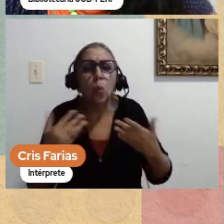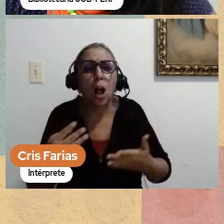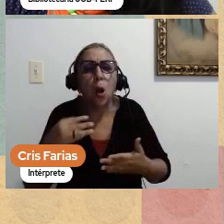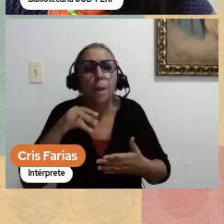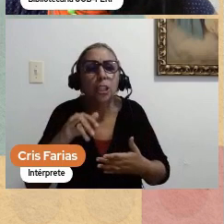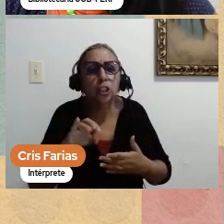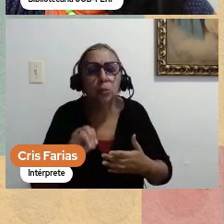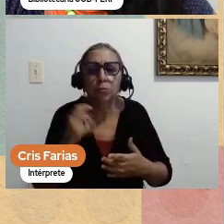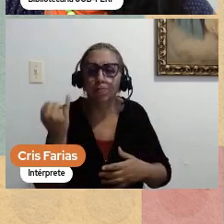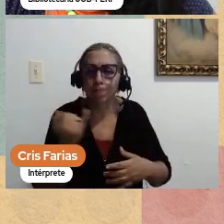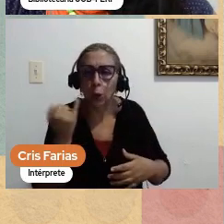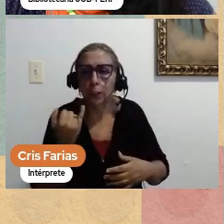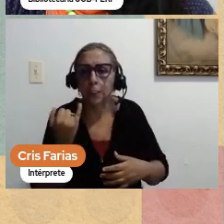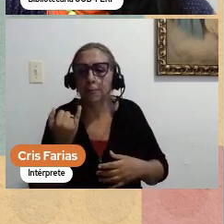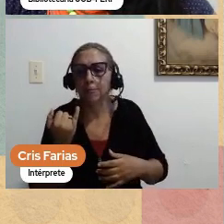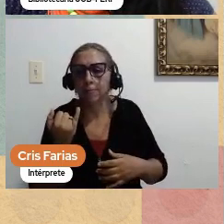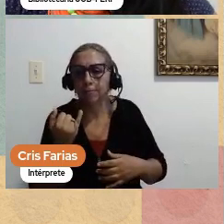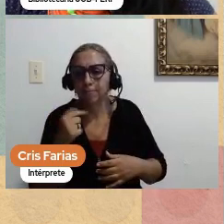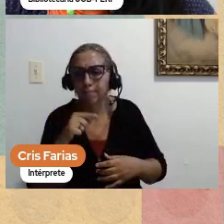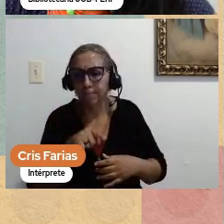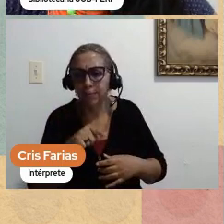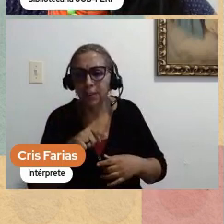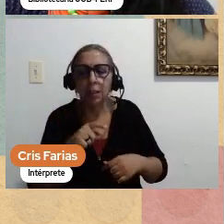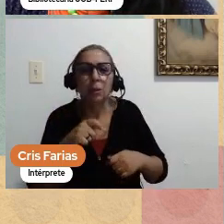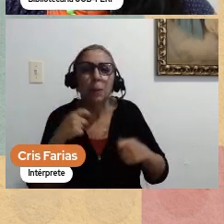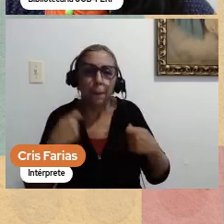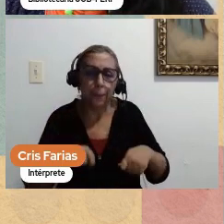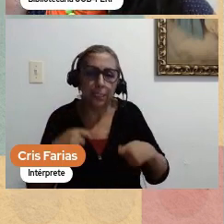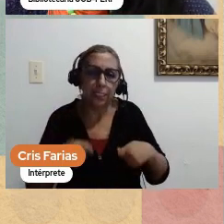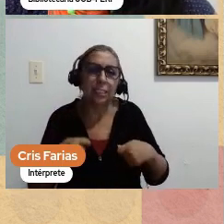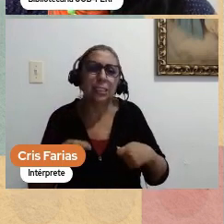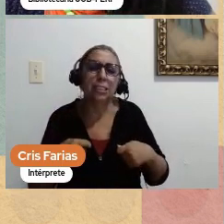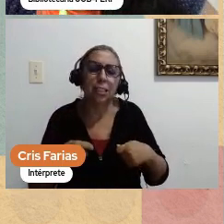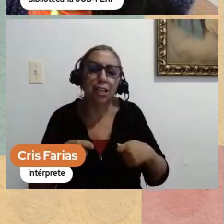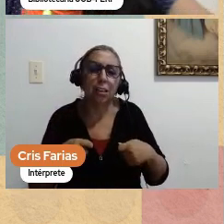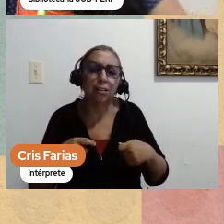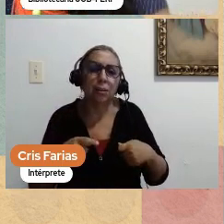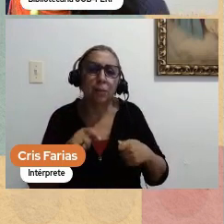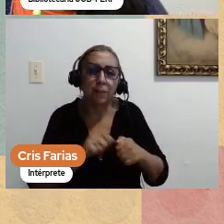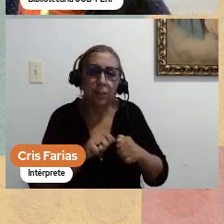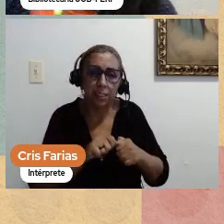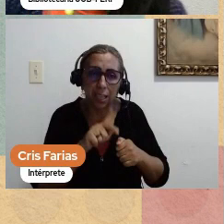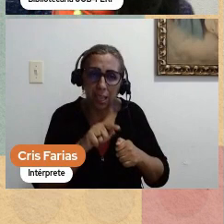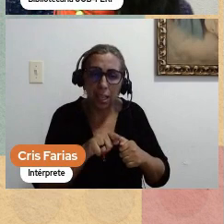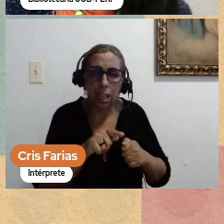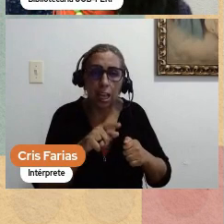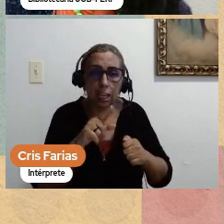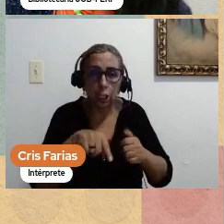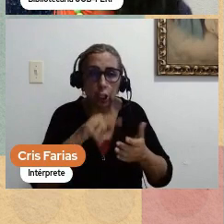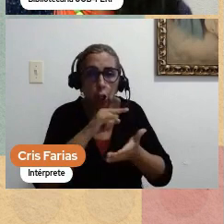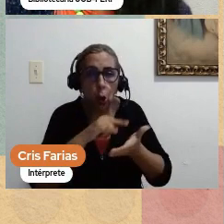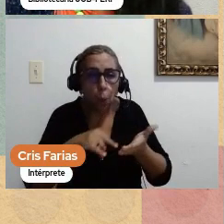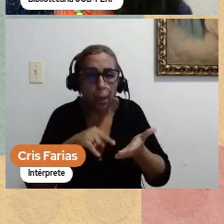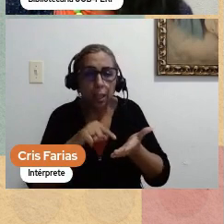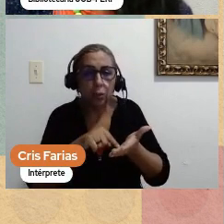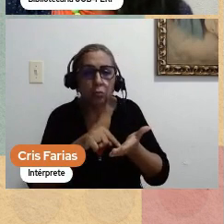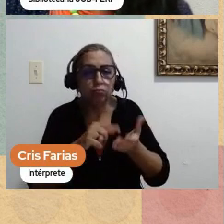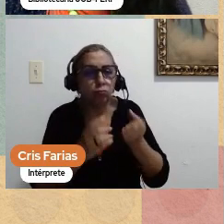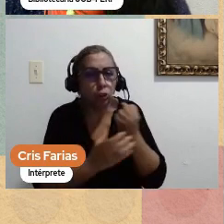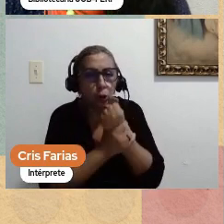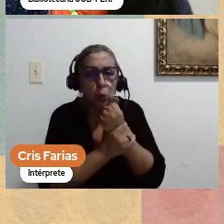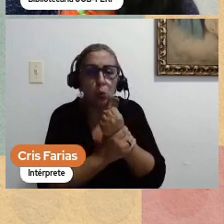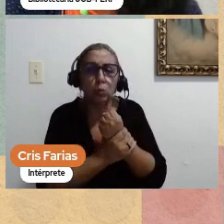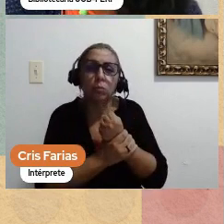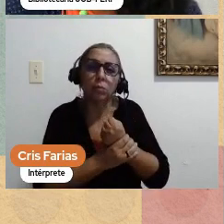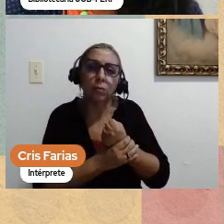que são importantes e necessários, né, e para adotar para aquele documento, para aquele acervo,